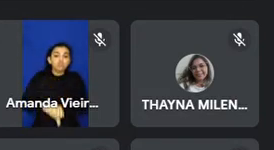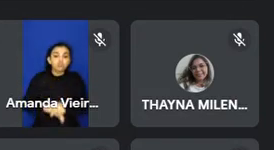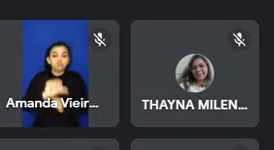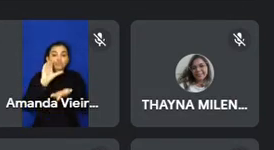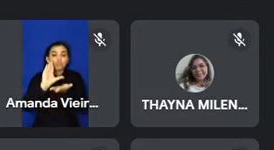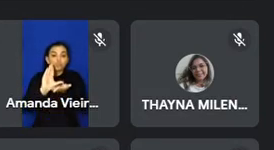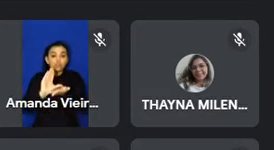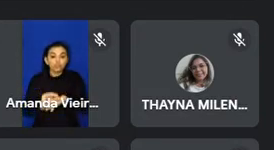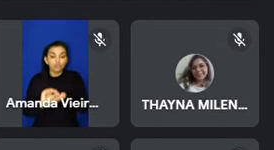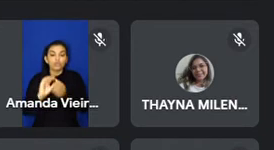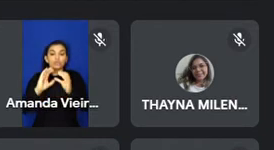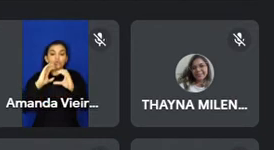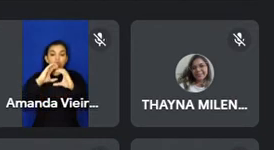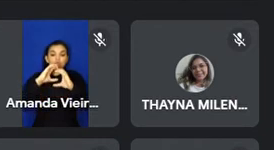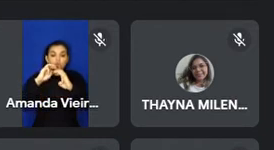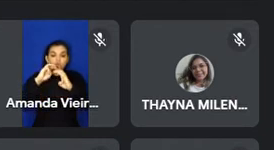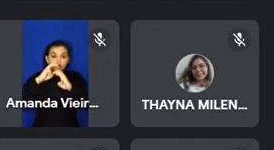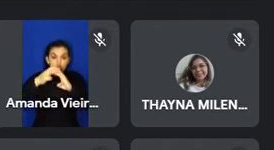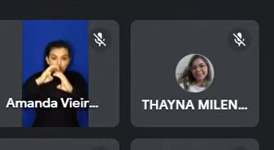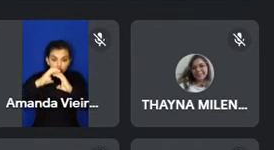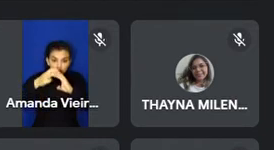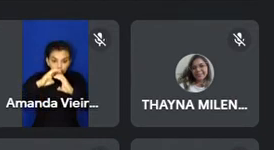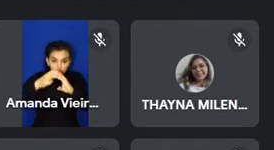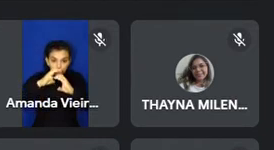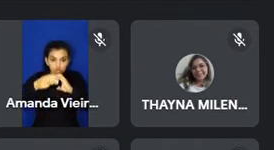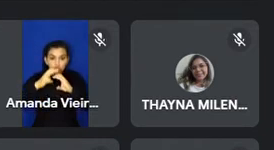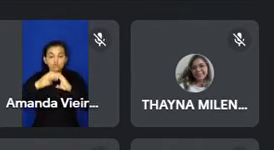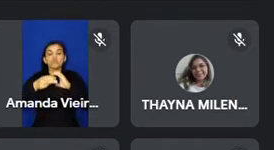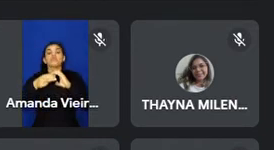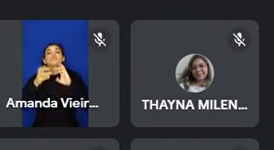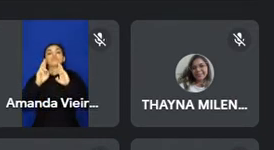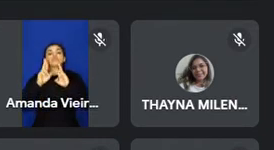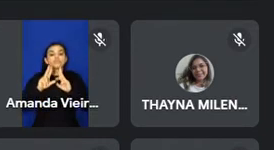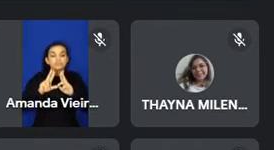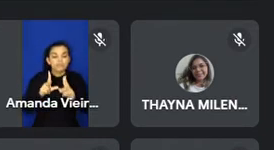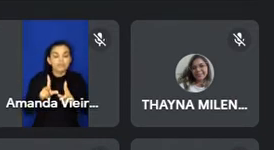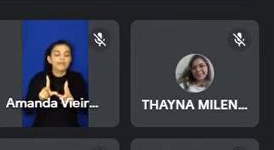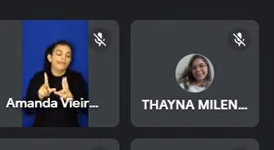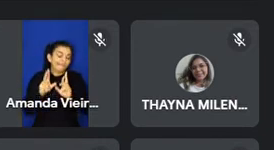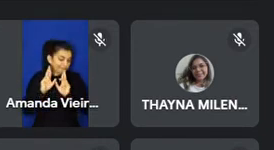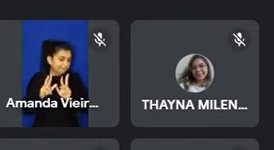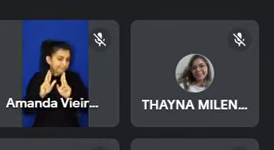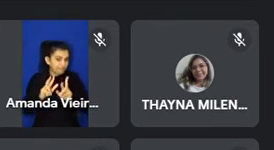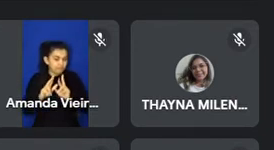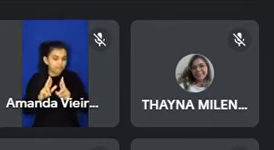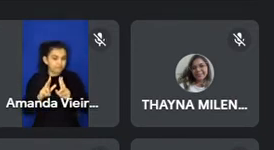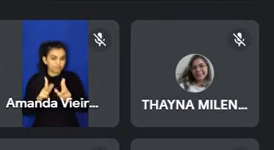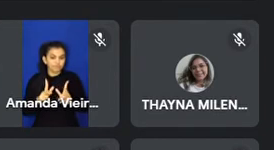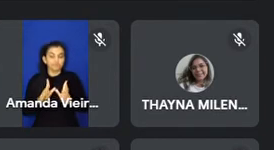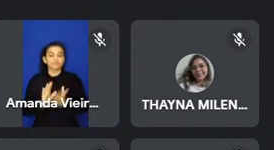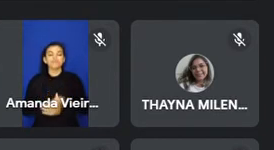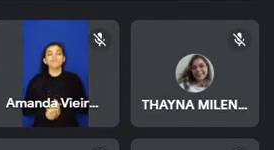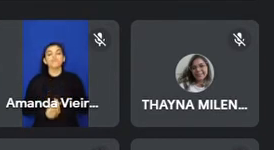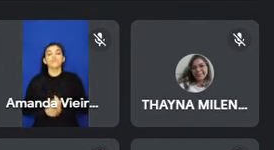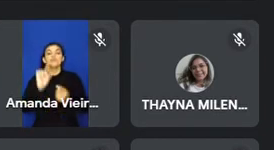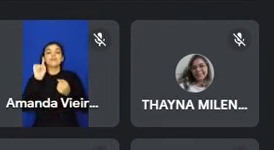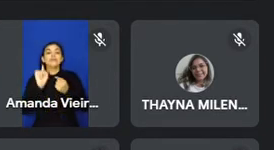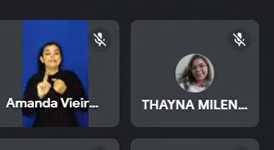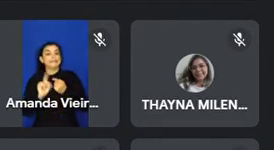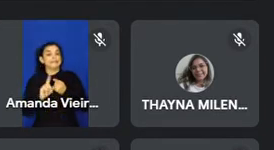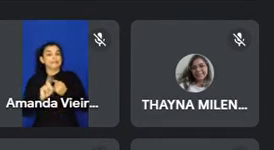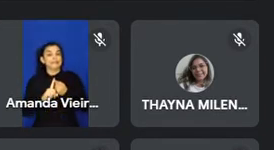os macrófagos, os neutrófilos, as células dendríticas, e vai vir também...